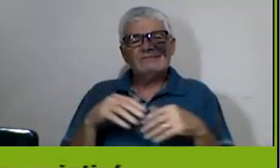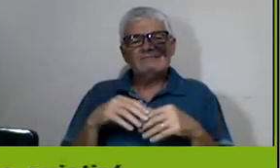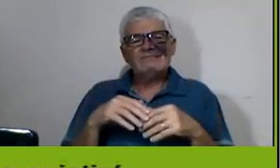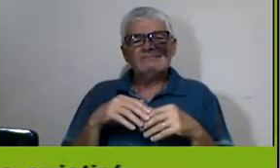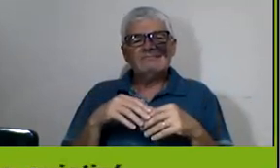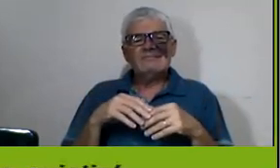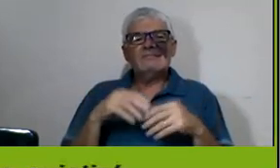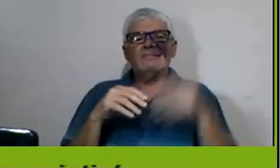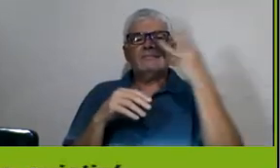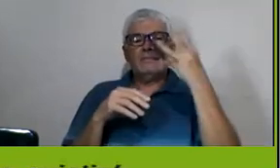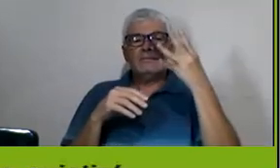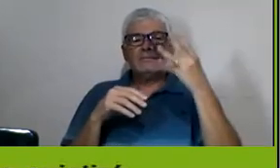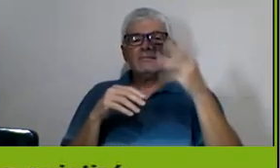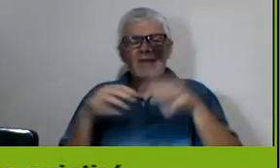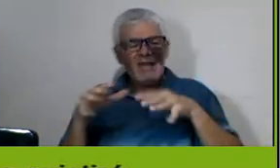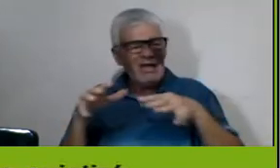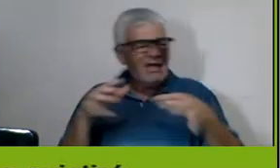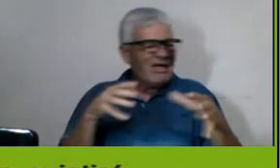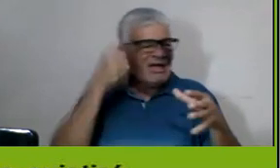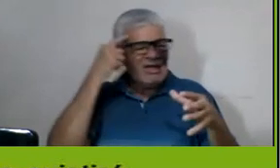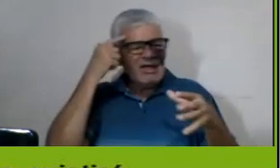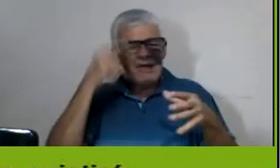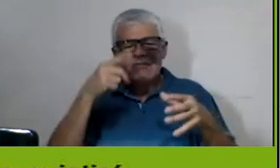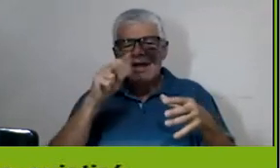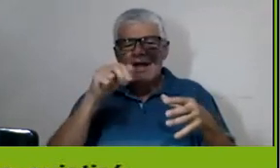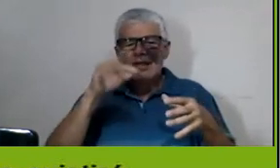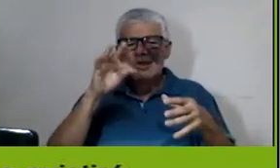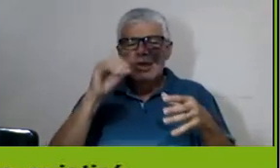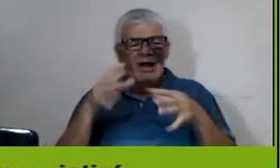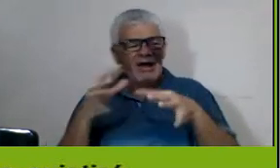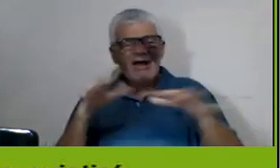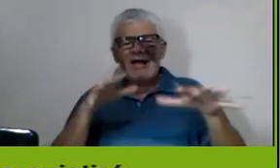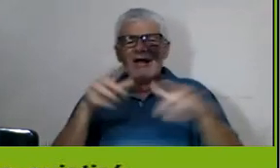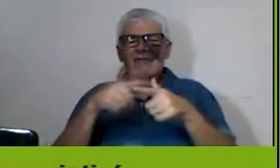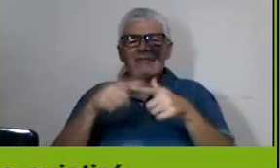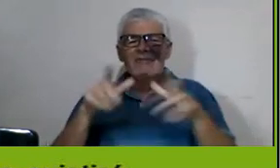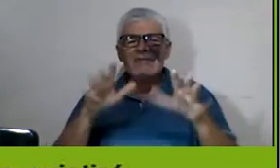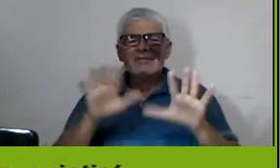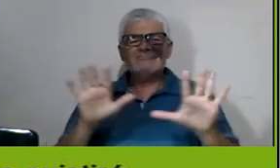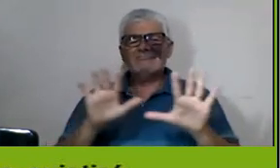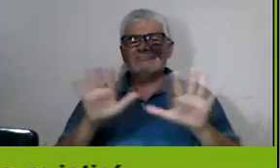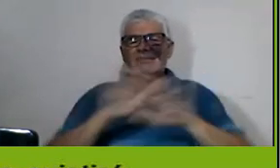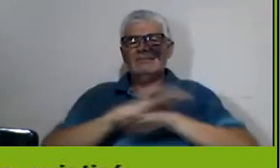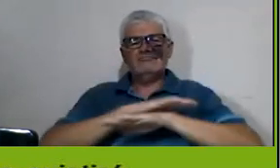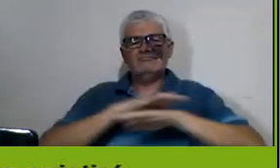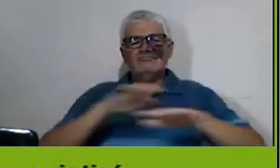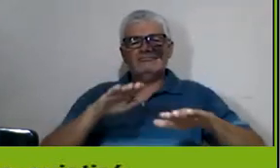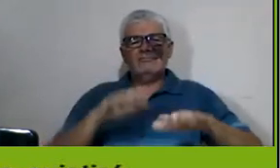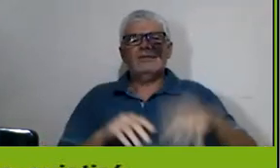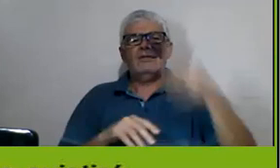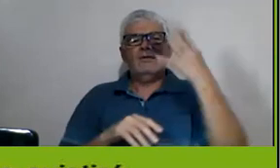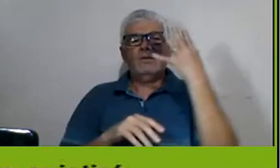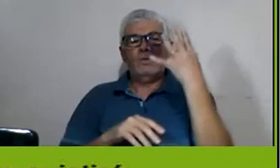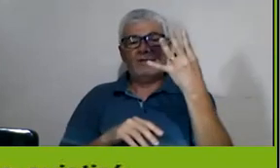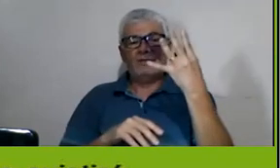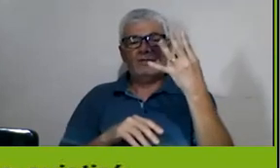a missão ou com o caráter, né? O caráter da pessoa. Então, era muito importante. Vários nomes na